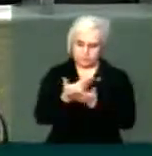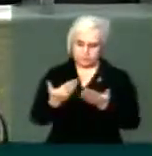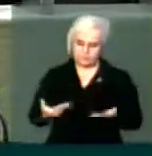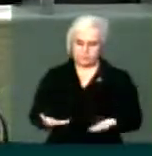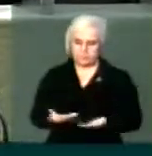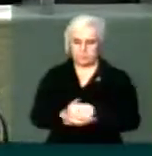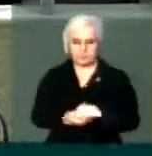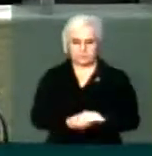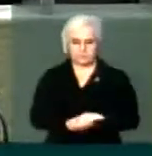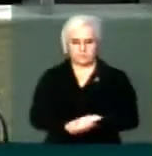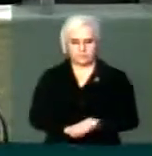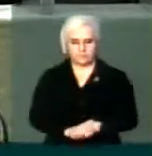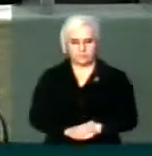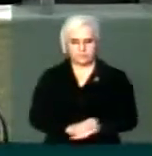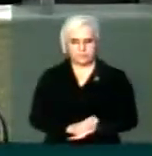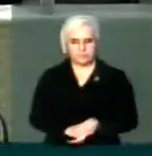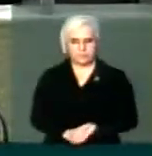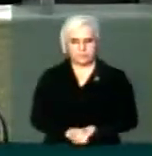casa,